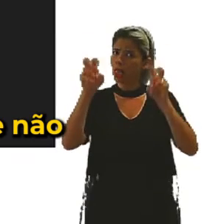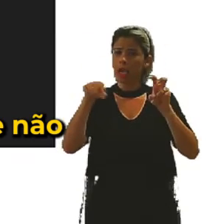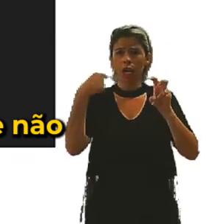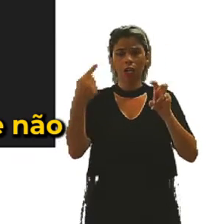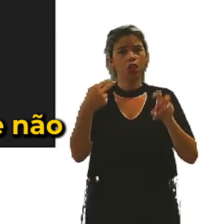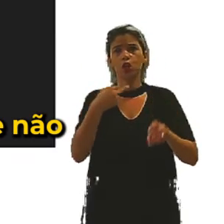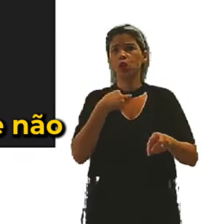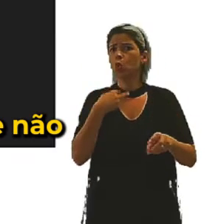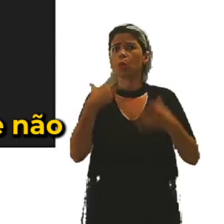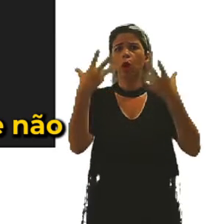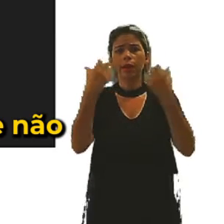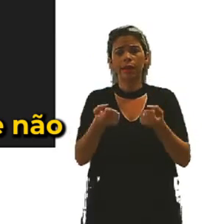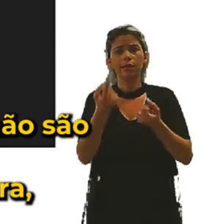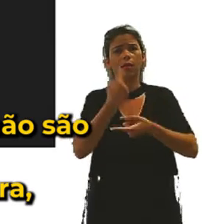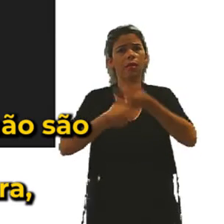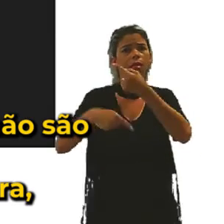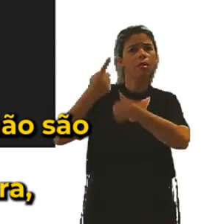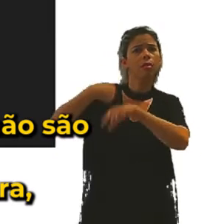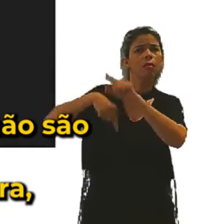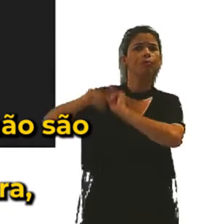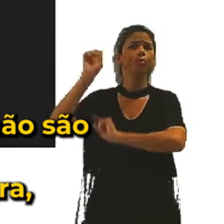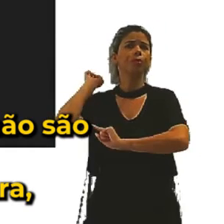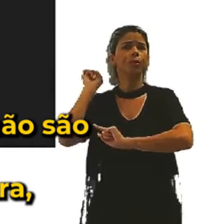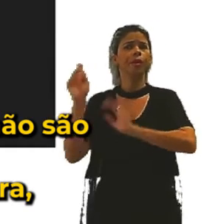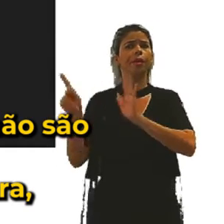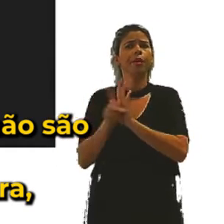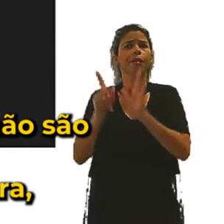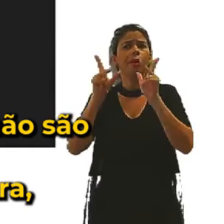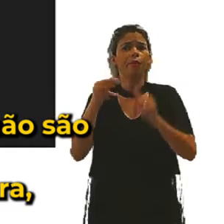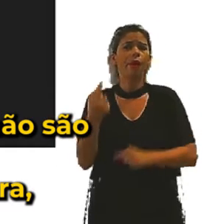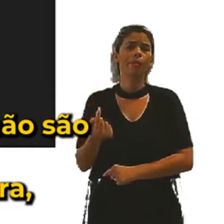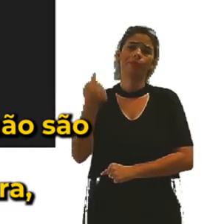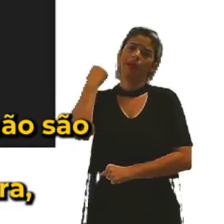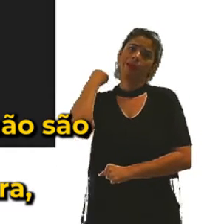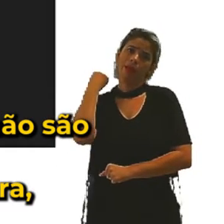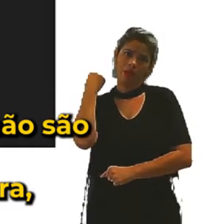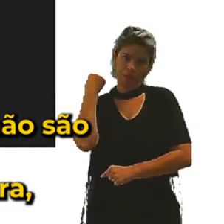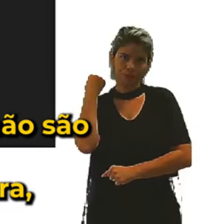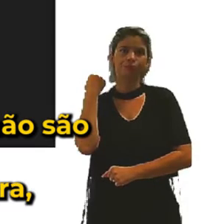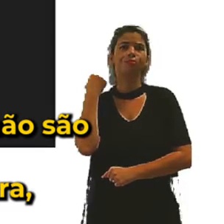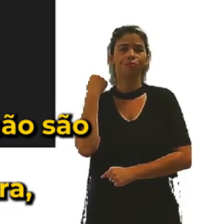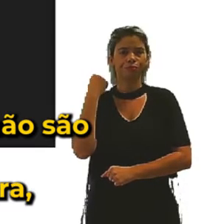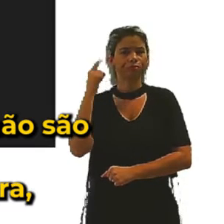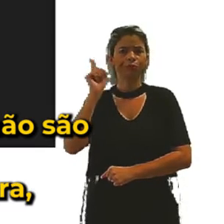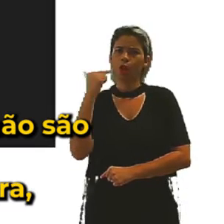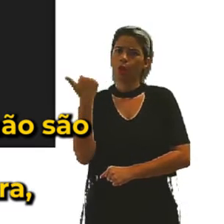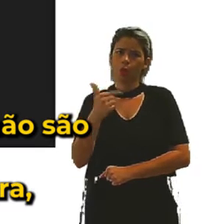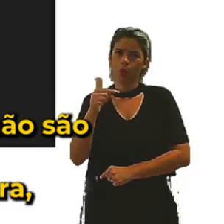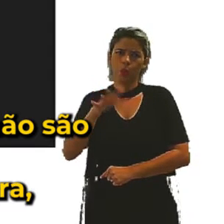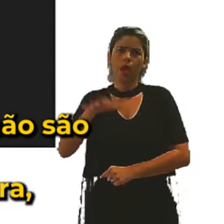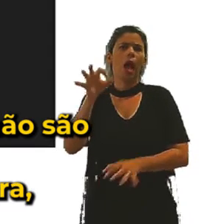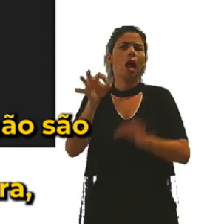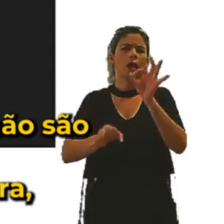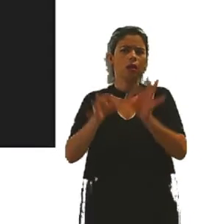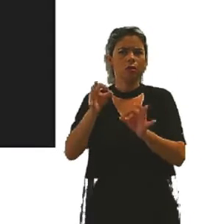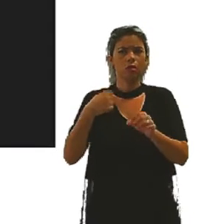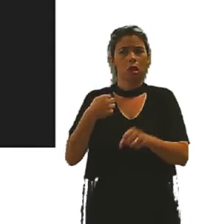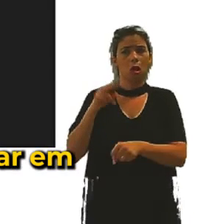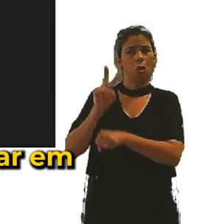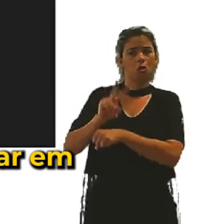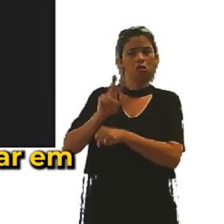podemos permitir retrocessos históricos e civilizatórios, com teses como essa, né, que não são jurídicas, como a tese da legítima defesa da